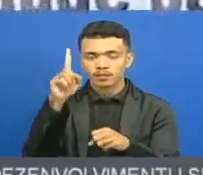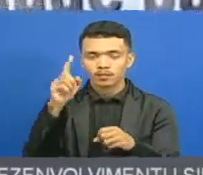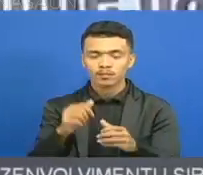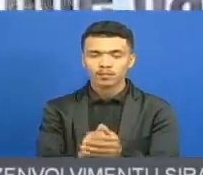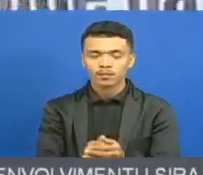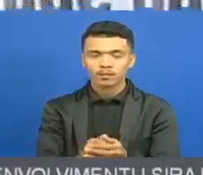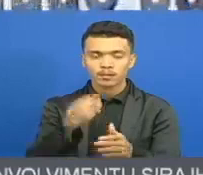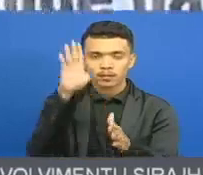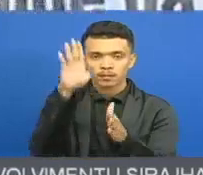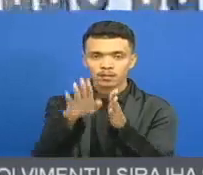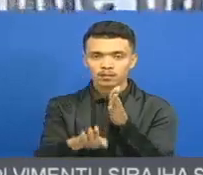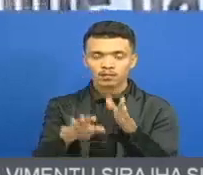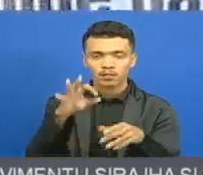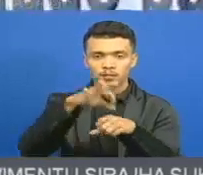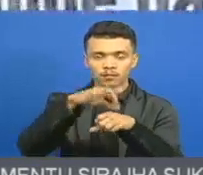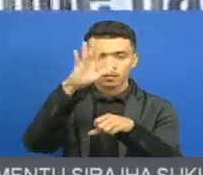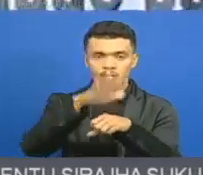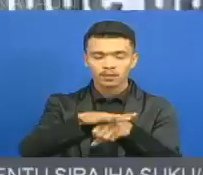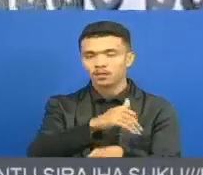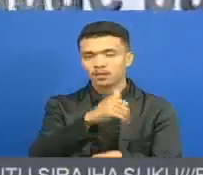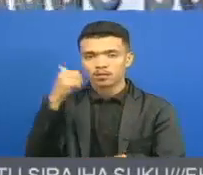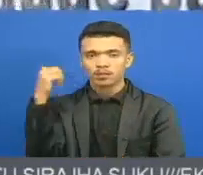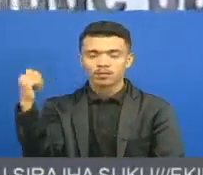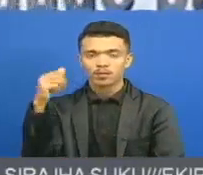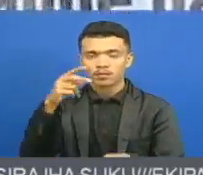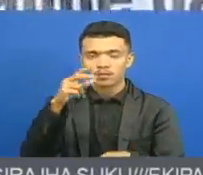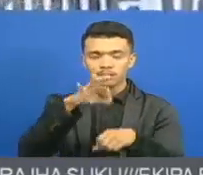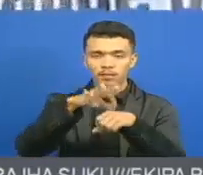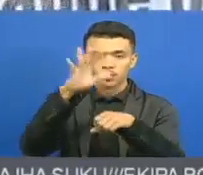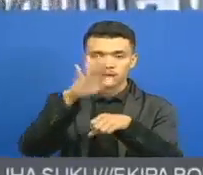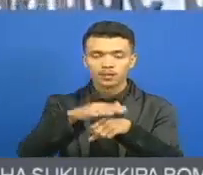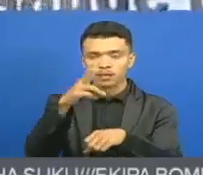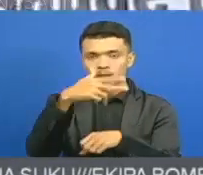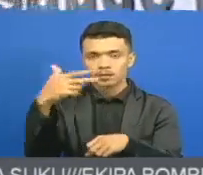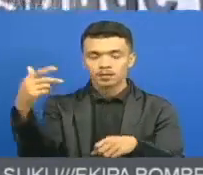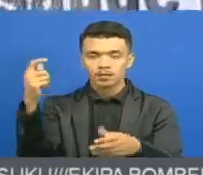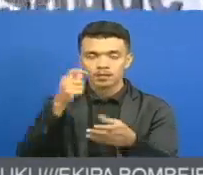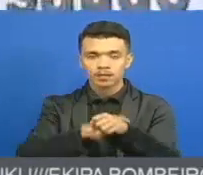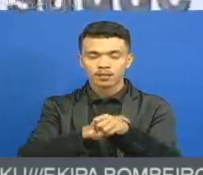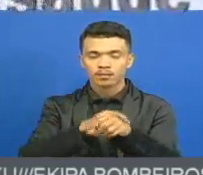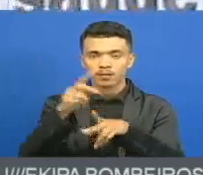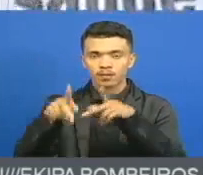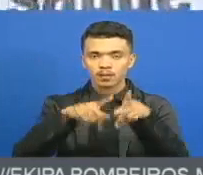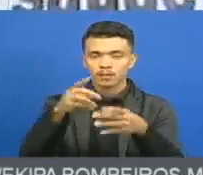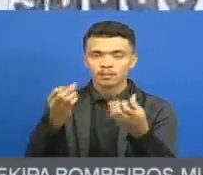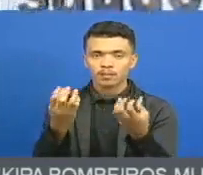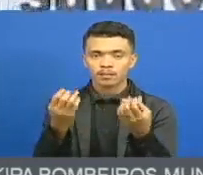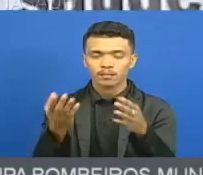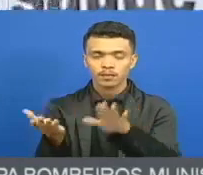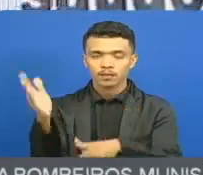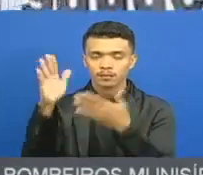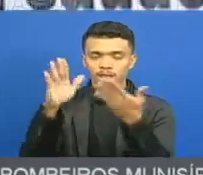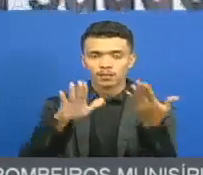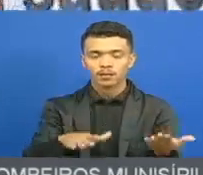a malária. Uro com malária e no leite de tempo, né, malária, né, para poder... É uma mate para que tenha uma ansia para com